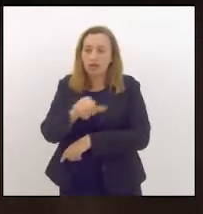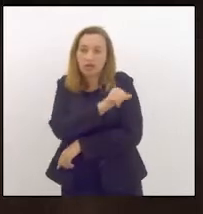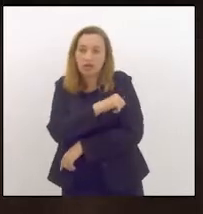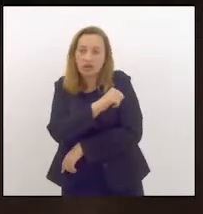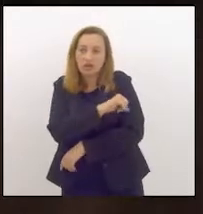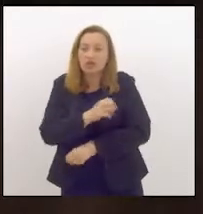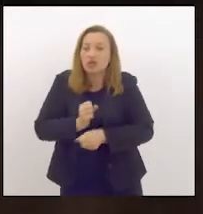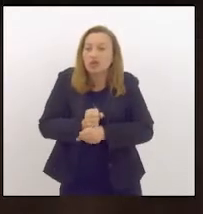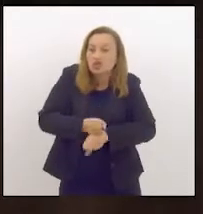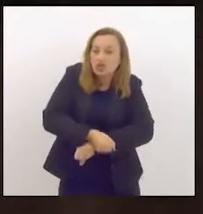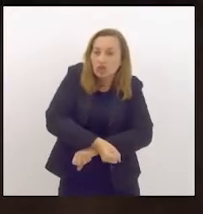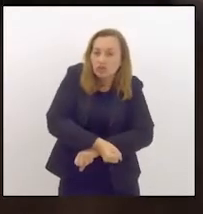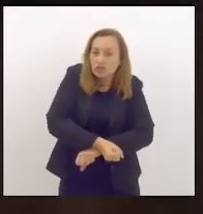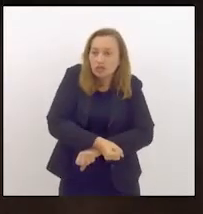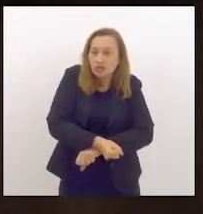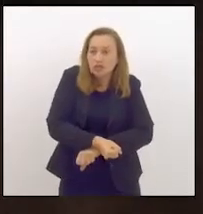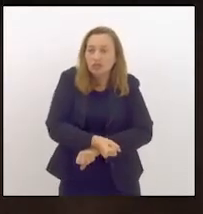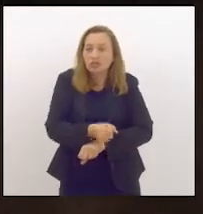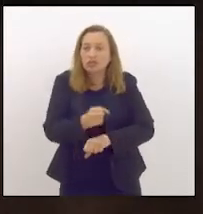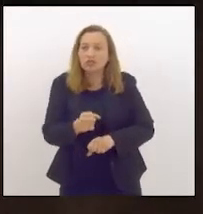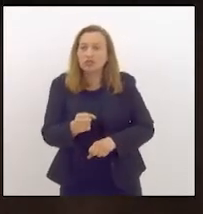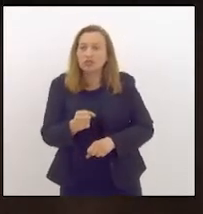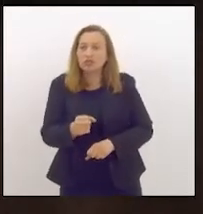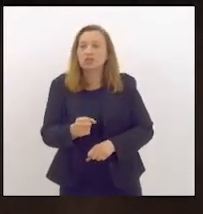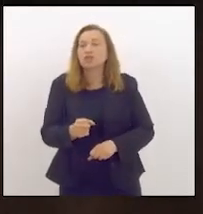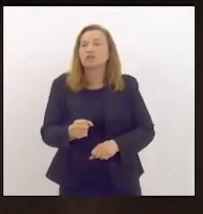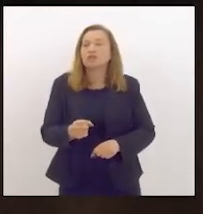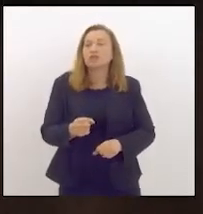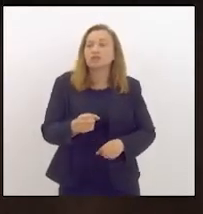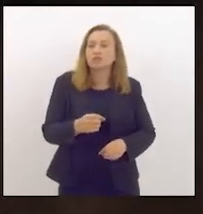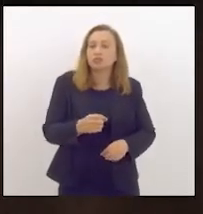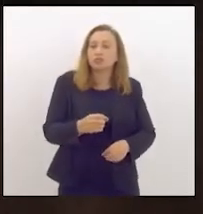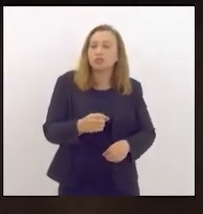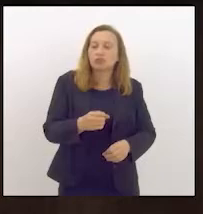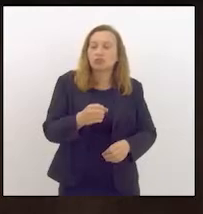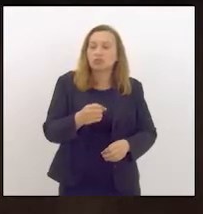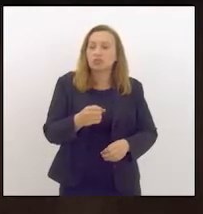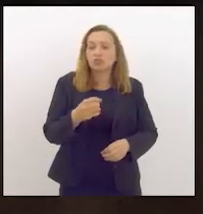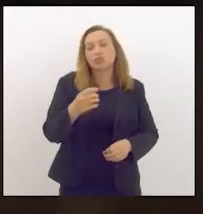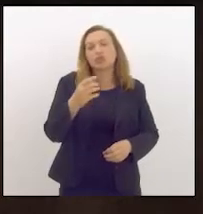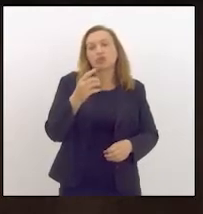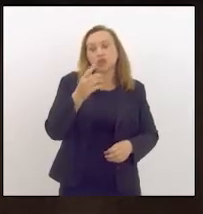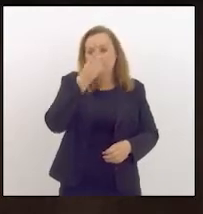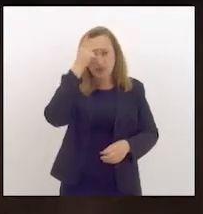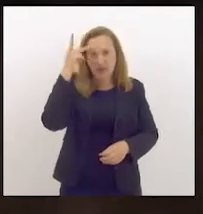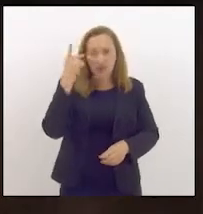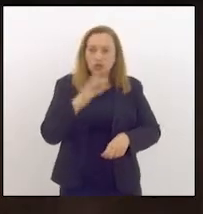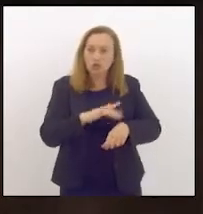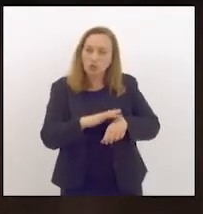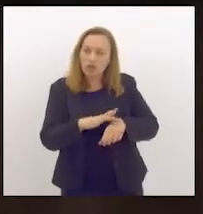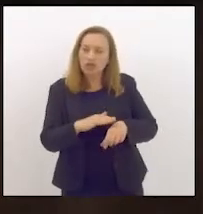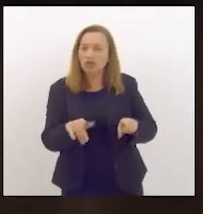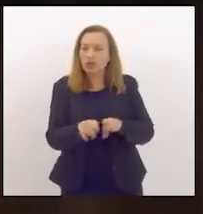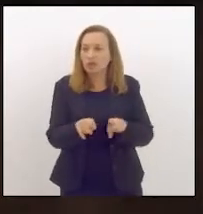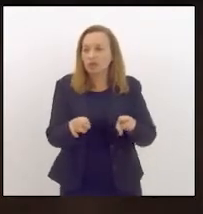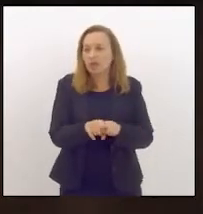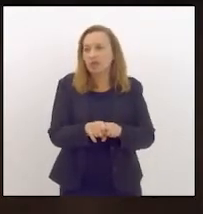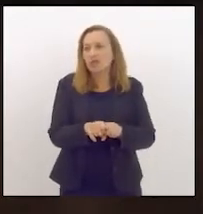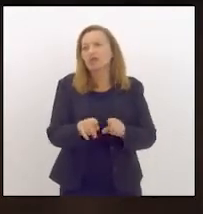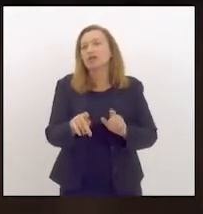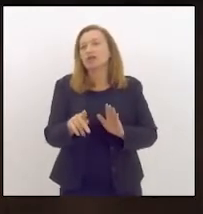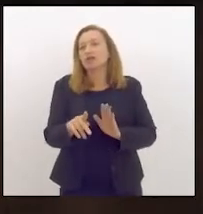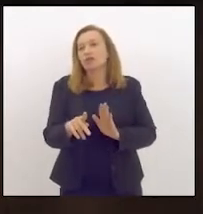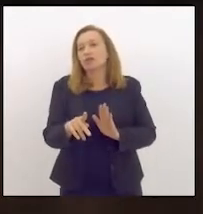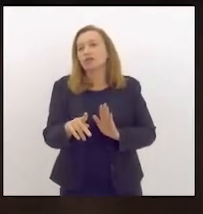a escravidão do paciente e dos profissionais então nós somos totalmente